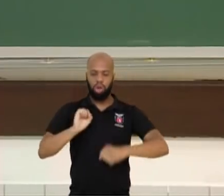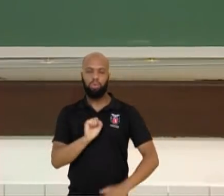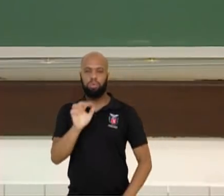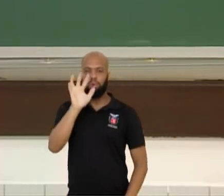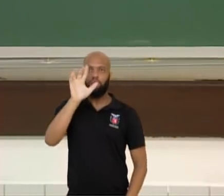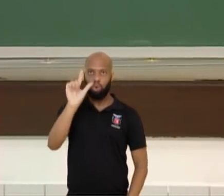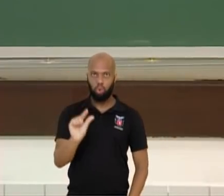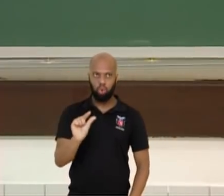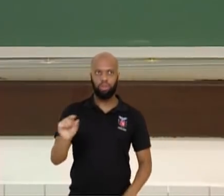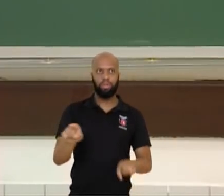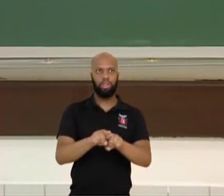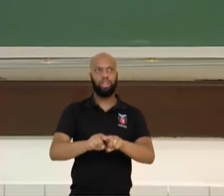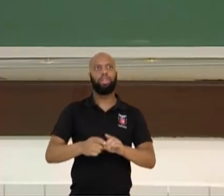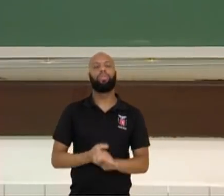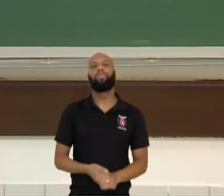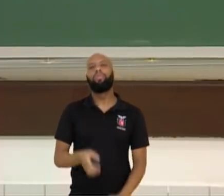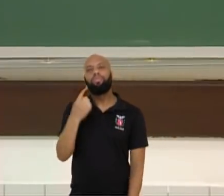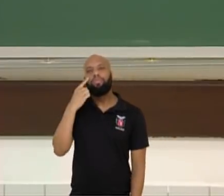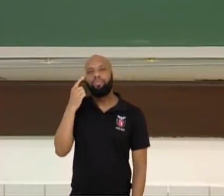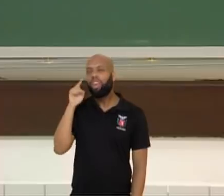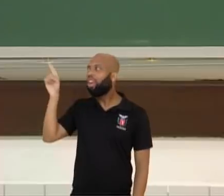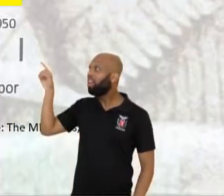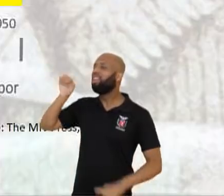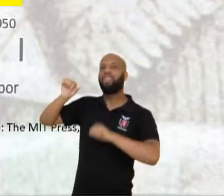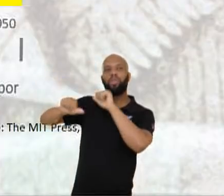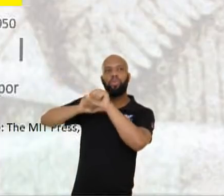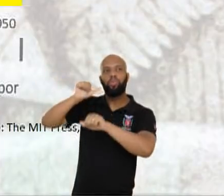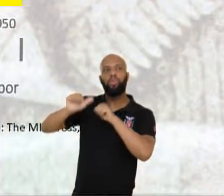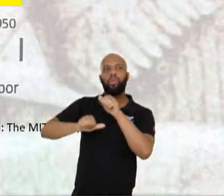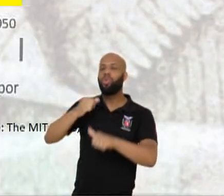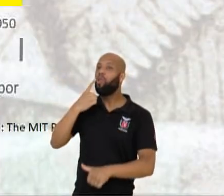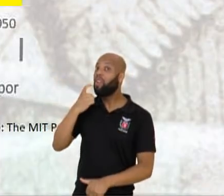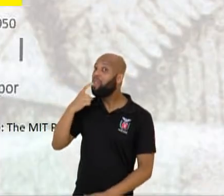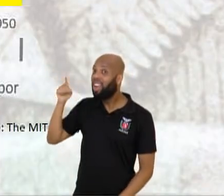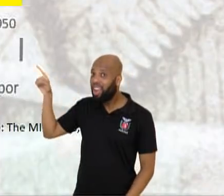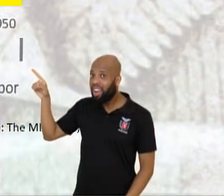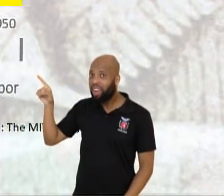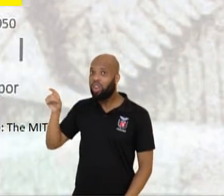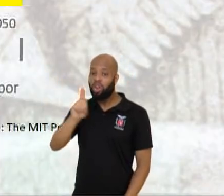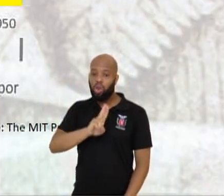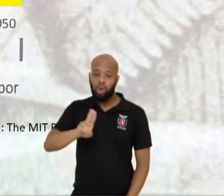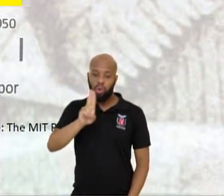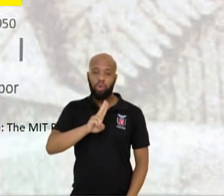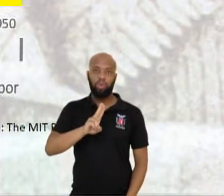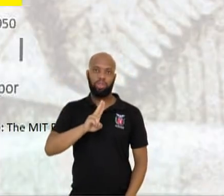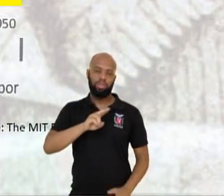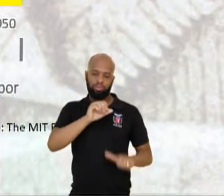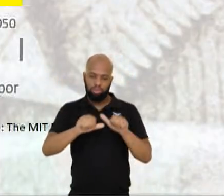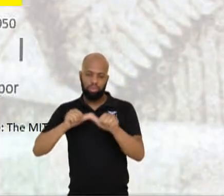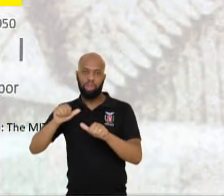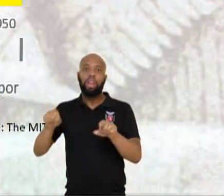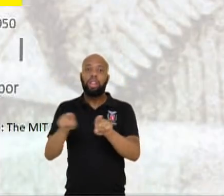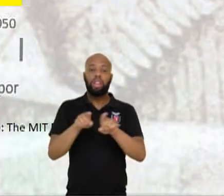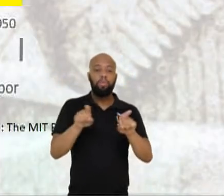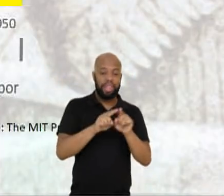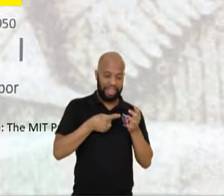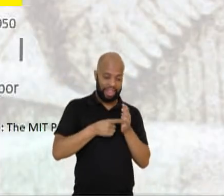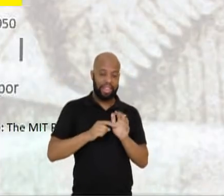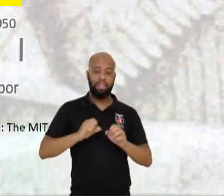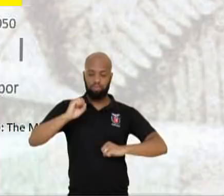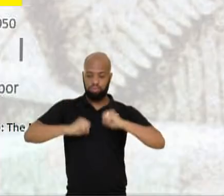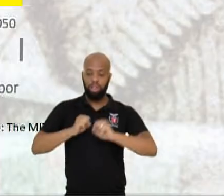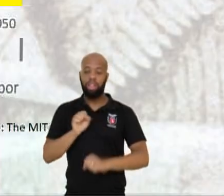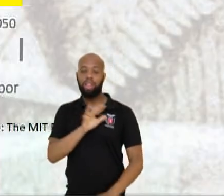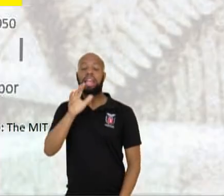ali até. Então, olha só como mudou muito, como revolucionou o uso de máquinas térmicas ao longo do ano. A gente passou aqui